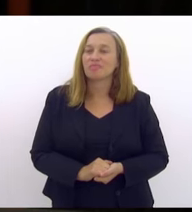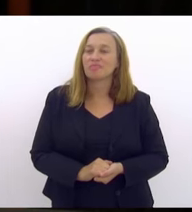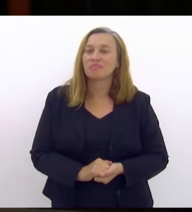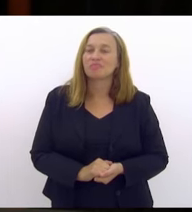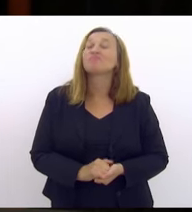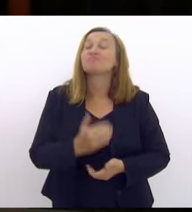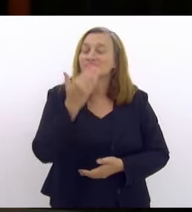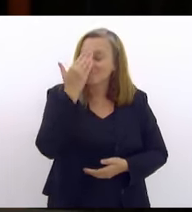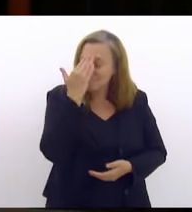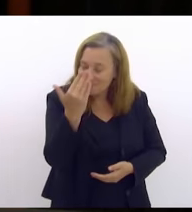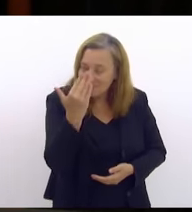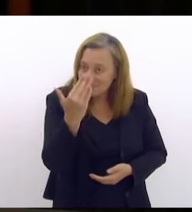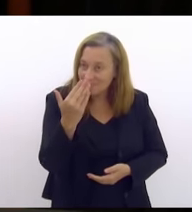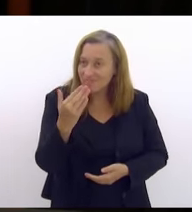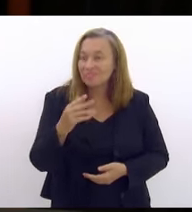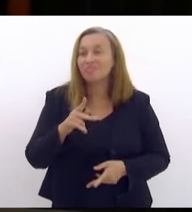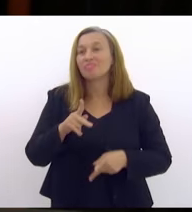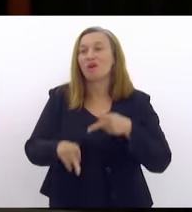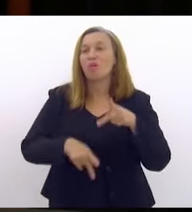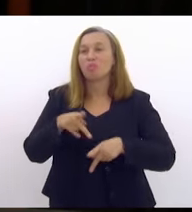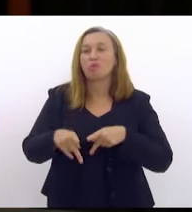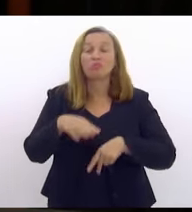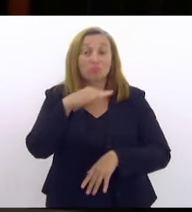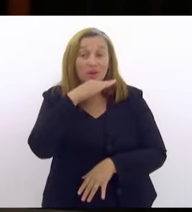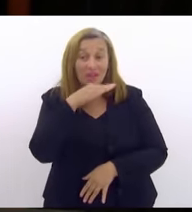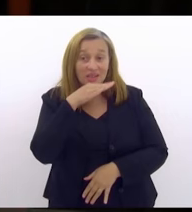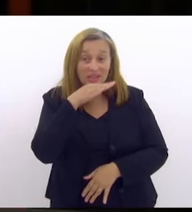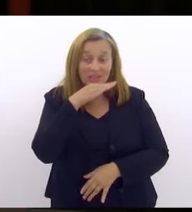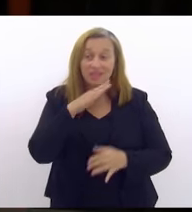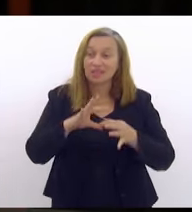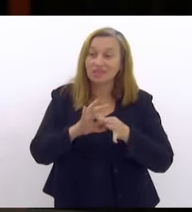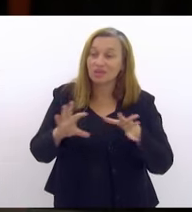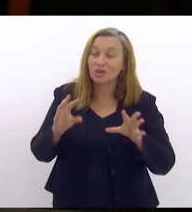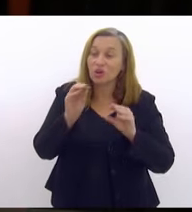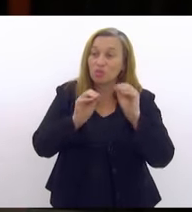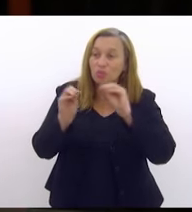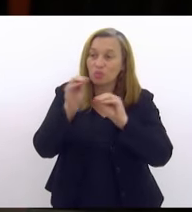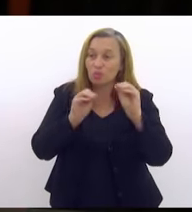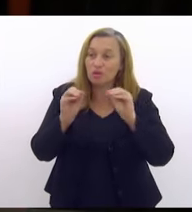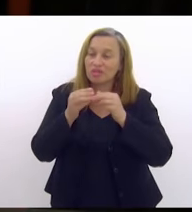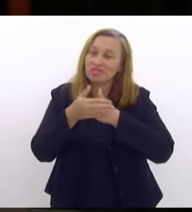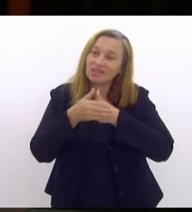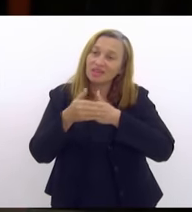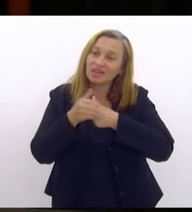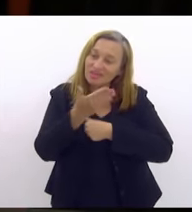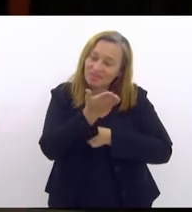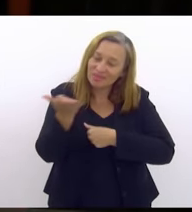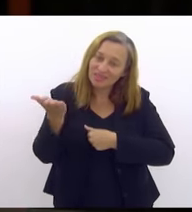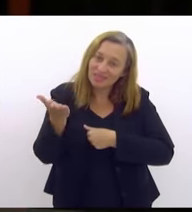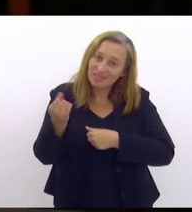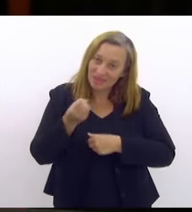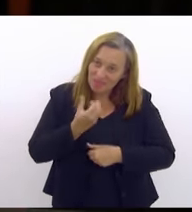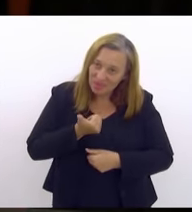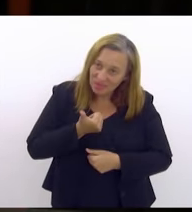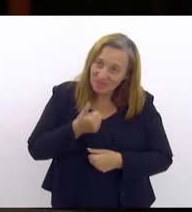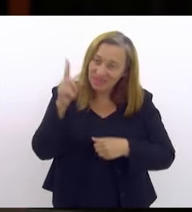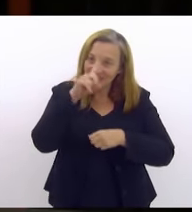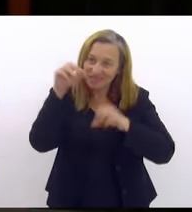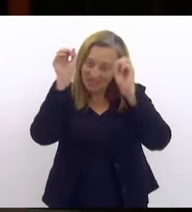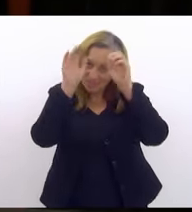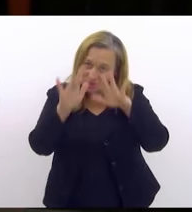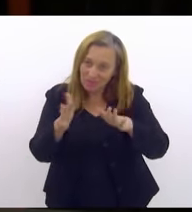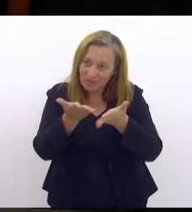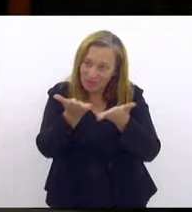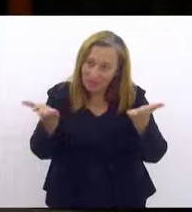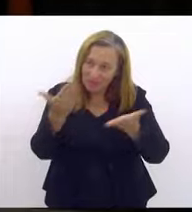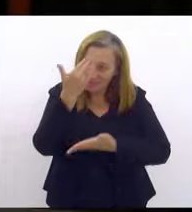quero agradecer ao meu povo de Mangaratiba, né, e deixar meu beijo e meu carinho a todos vocês, tá bom, gente? Que Deus abençoe cada um de